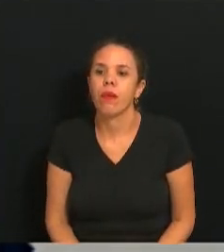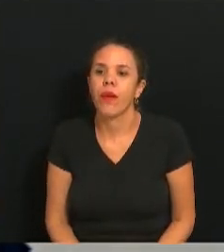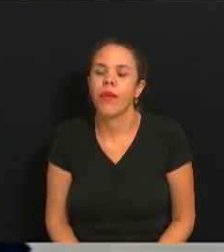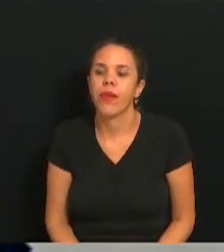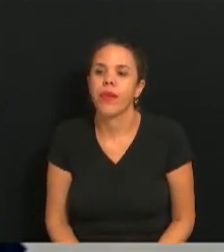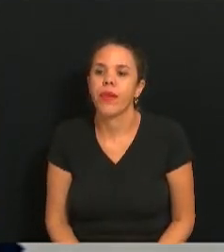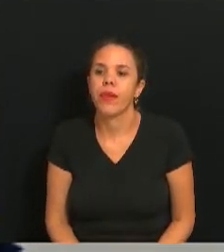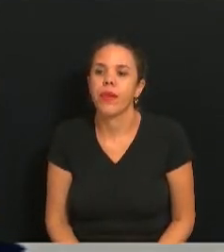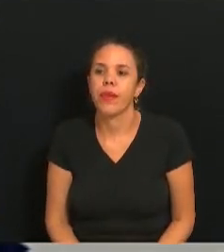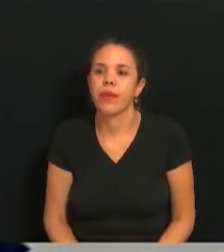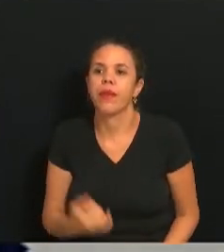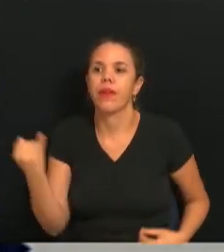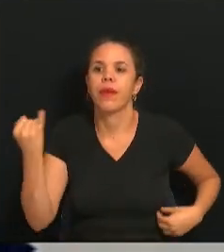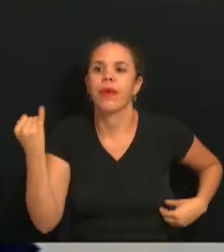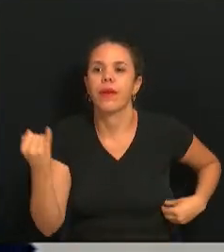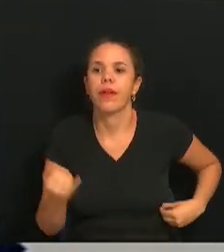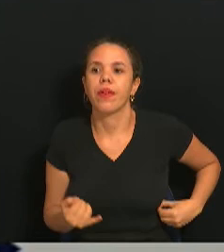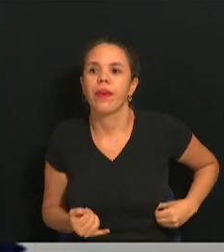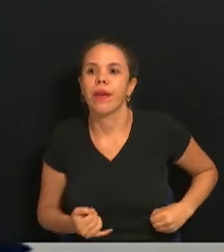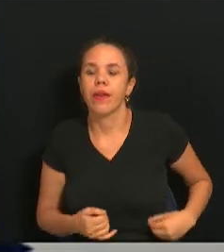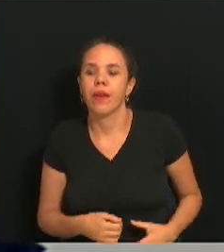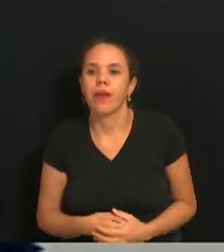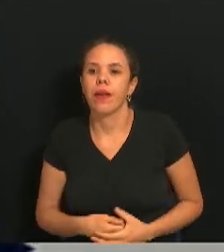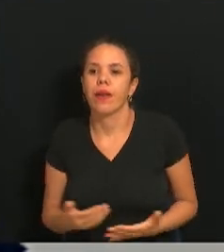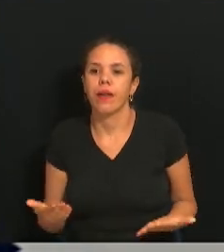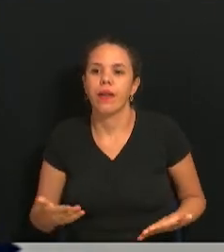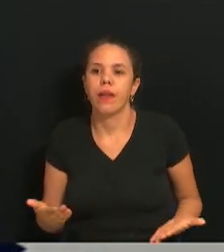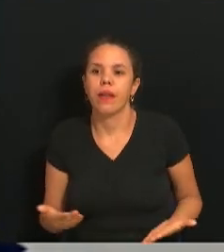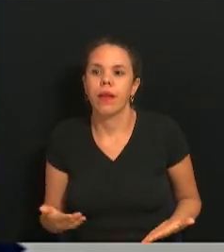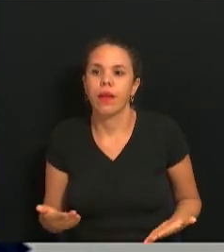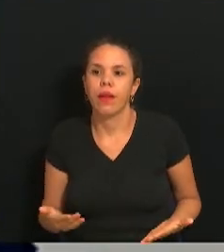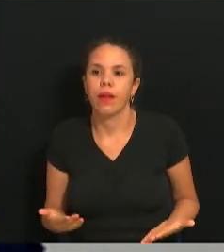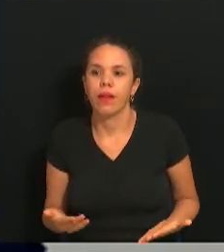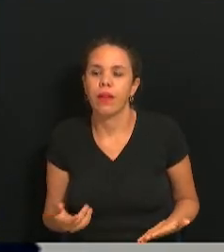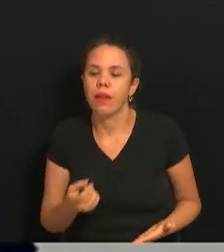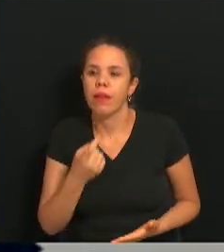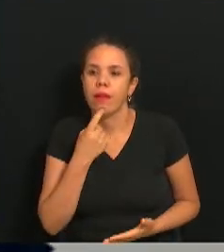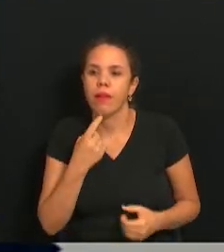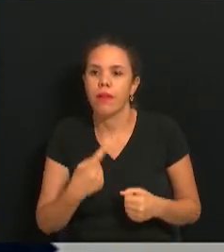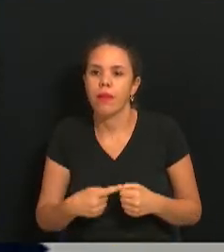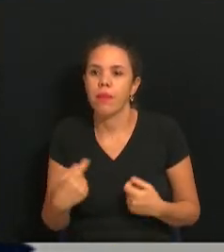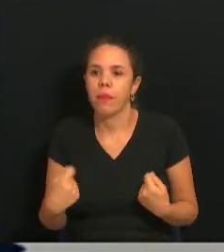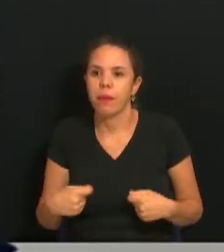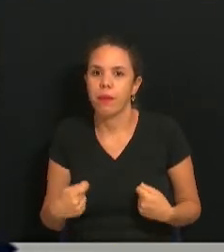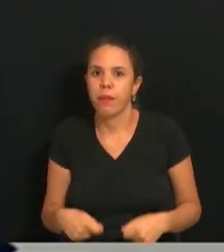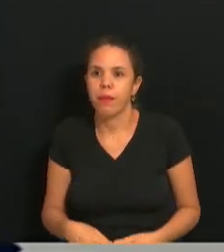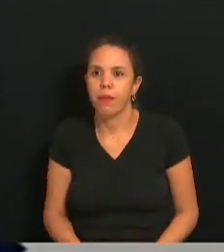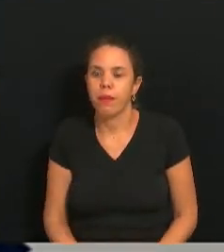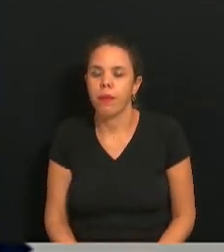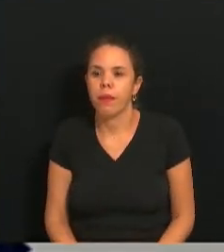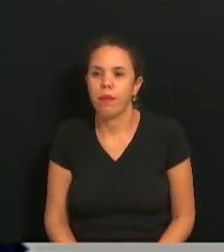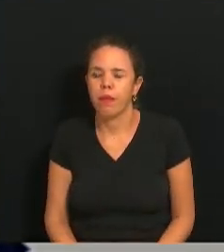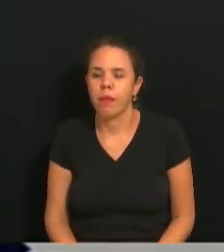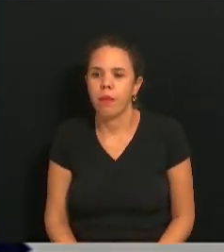seja extremamente importante e atual daquilo que Campinas precisa, né, para